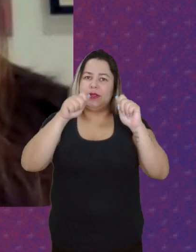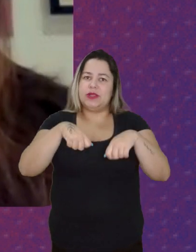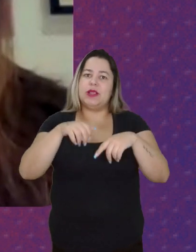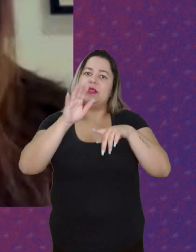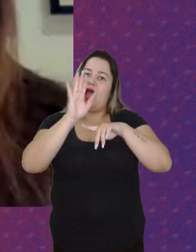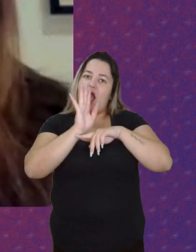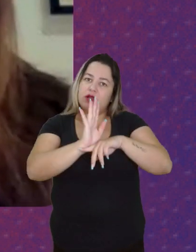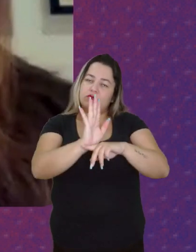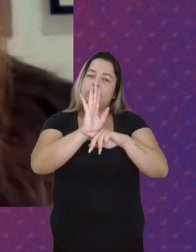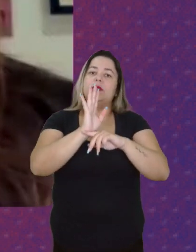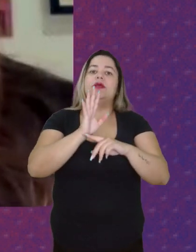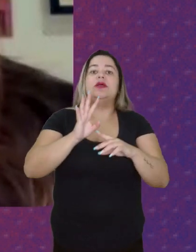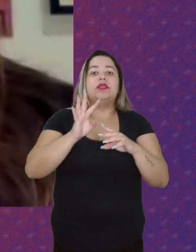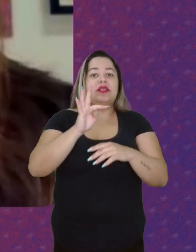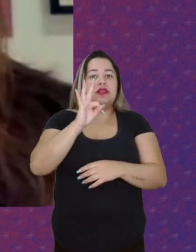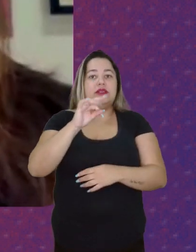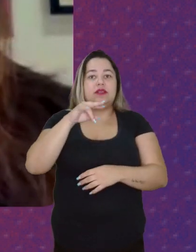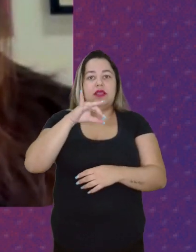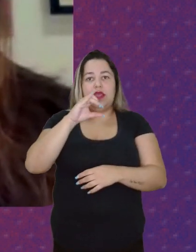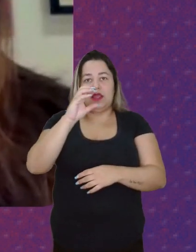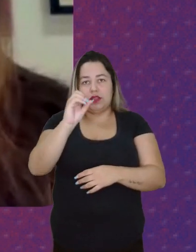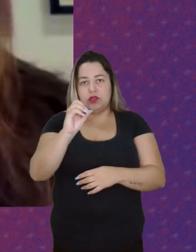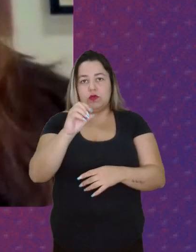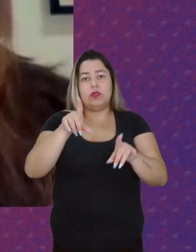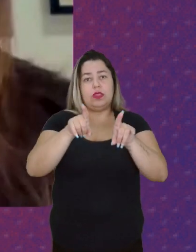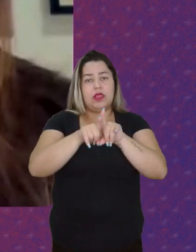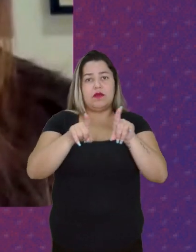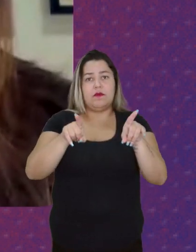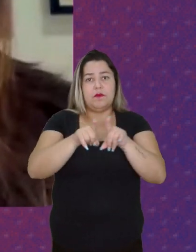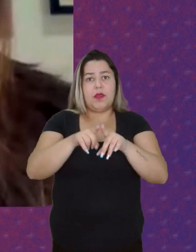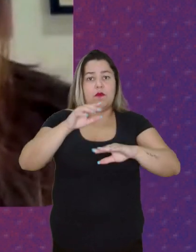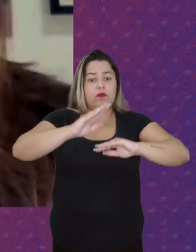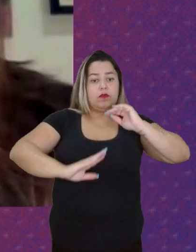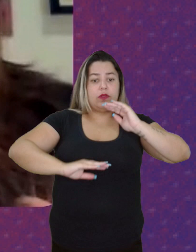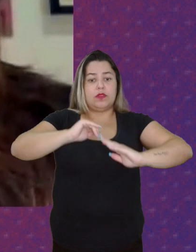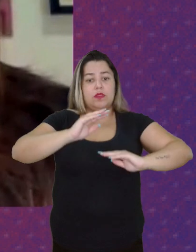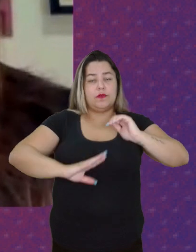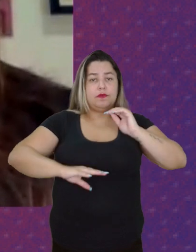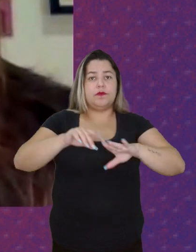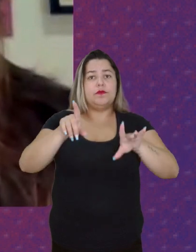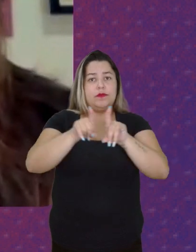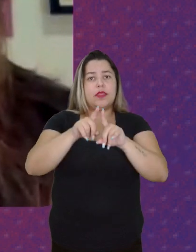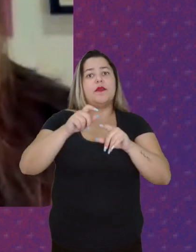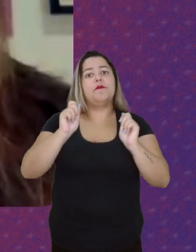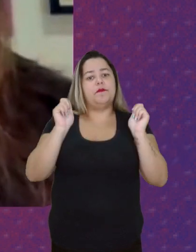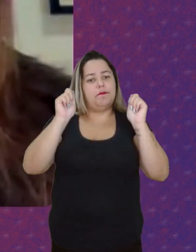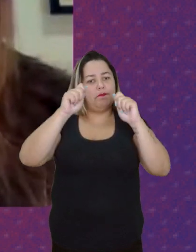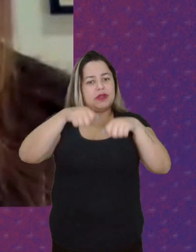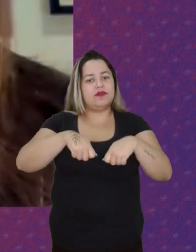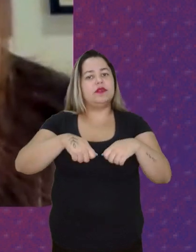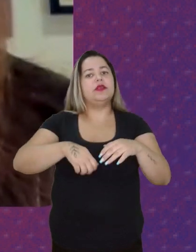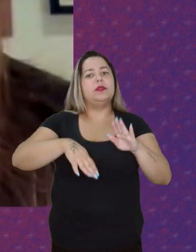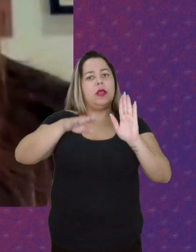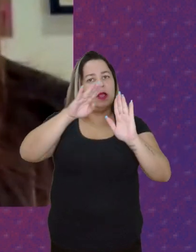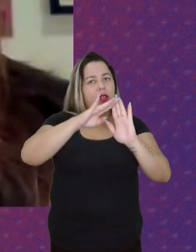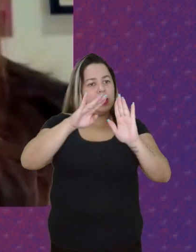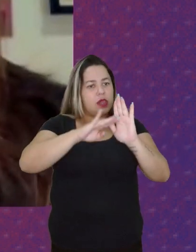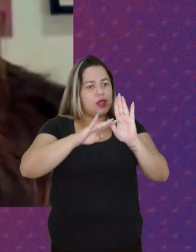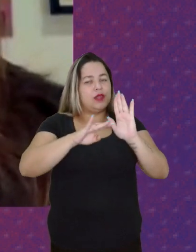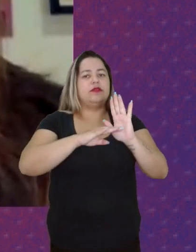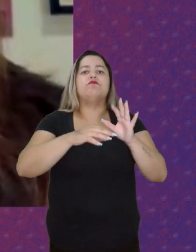técnicos, né, especialistas, para que elas consigam prestar contas, que antigamente, quando não tinha essa exigência